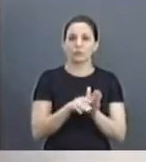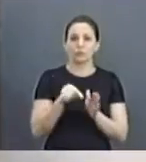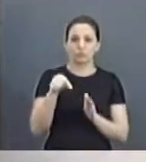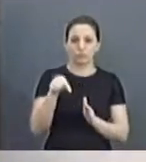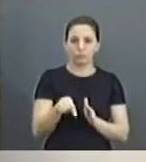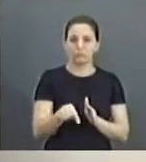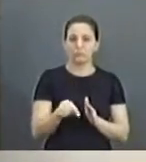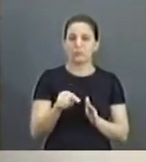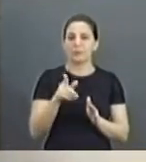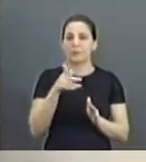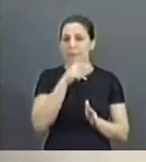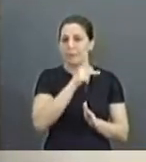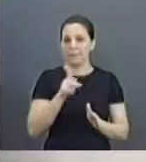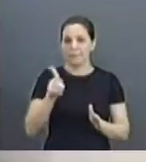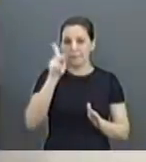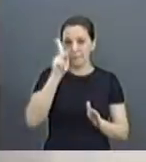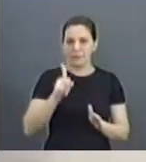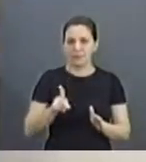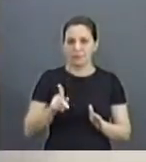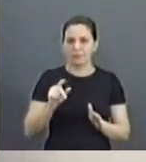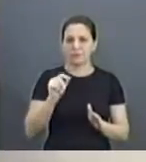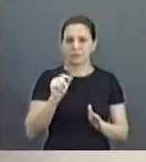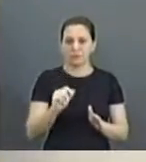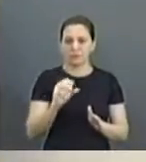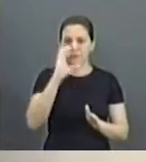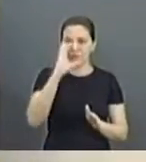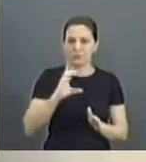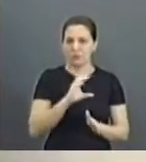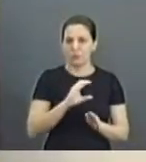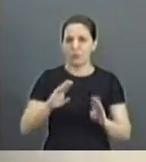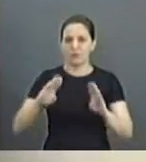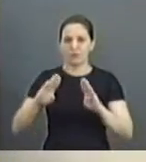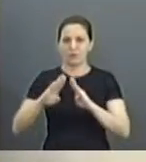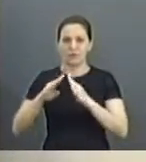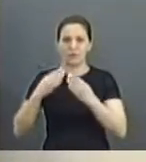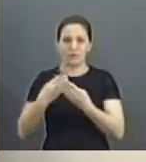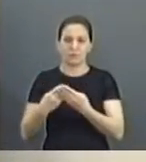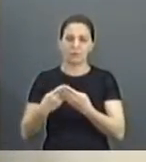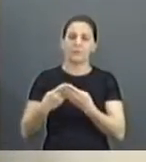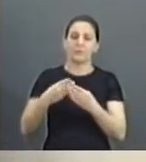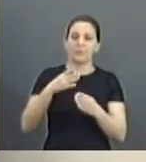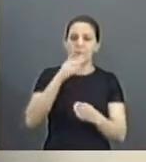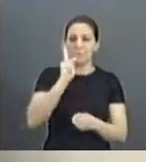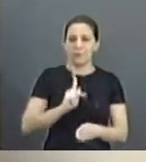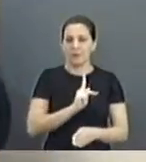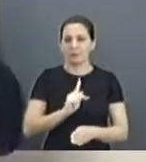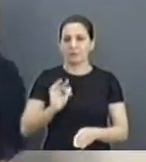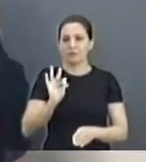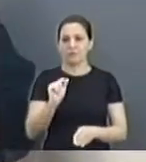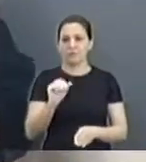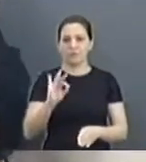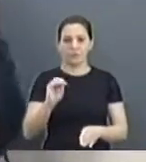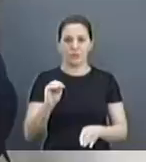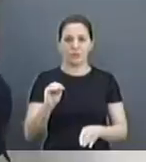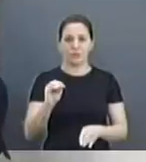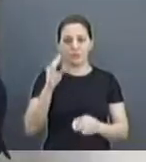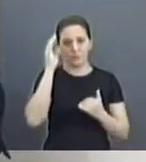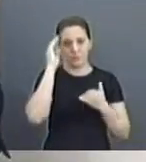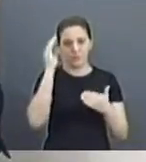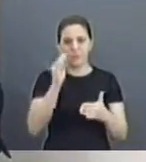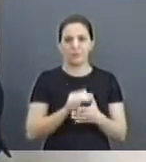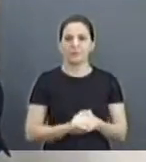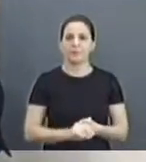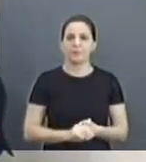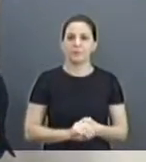fábio que não cedeu à água da igreja católica muito obrigado para o quadro fábio muito obrigado e